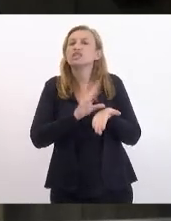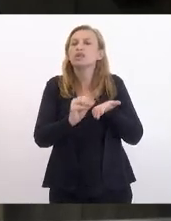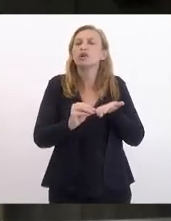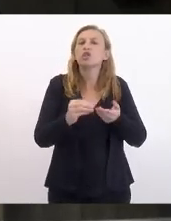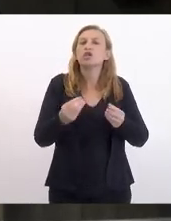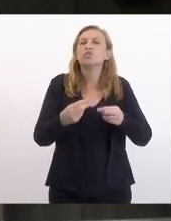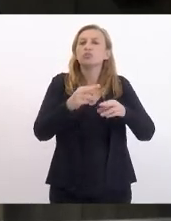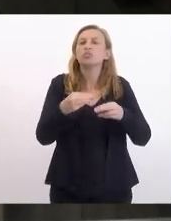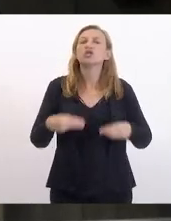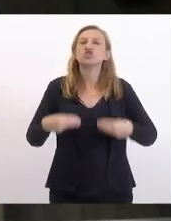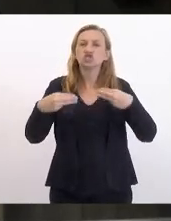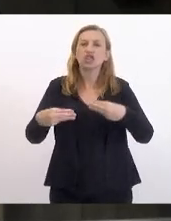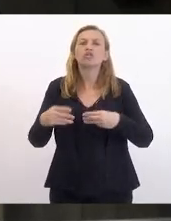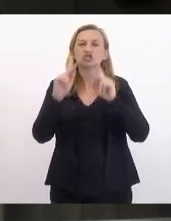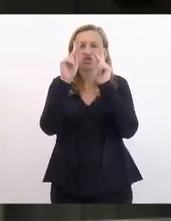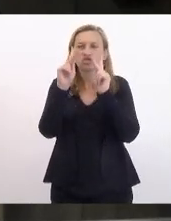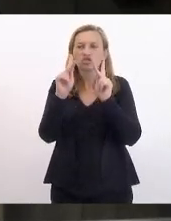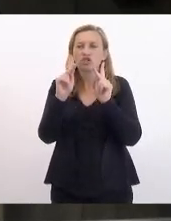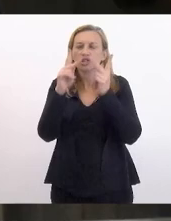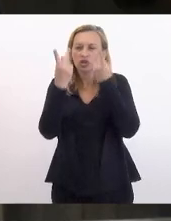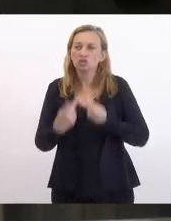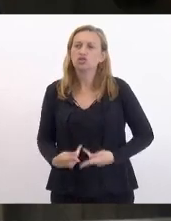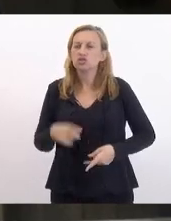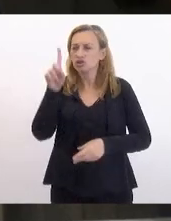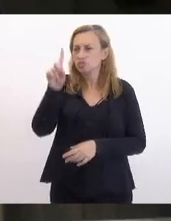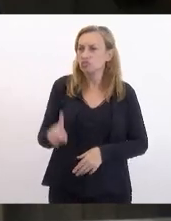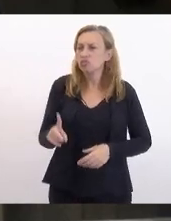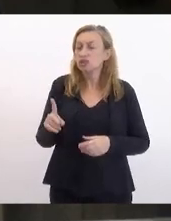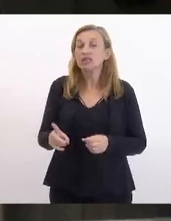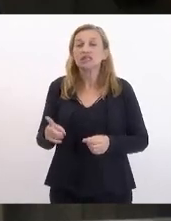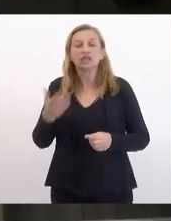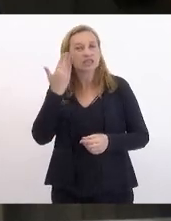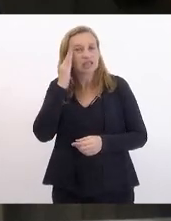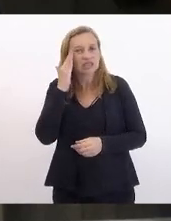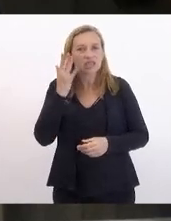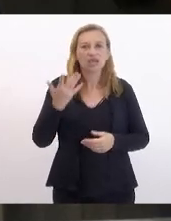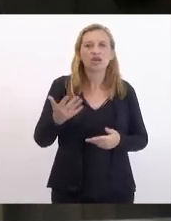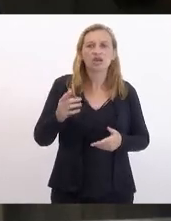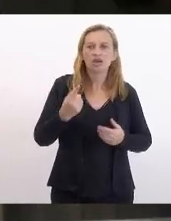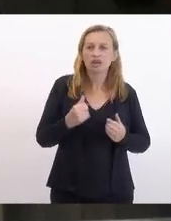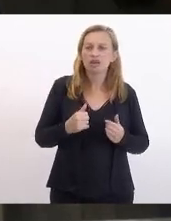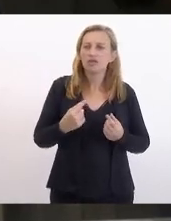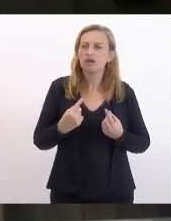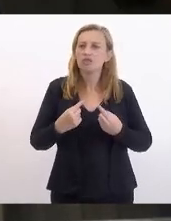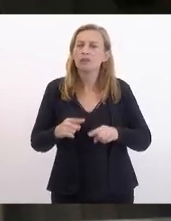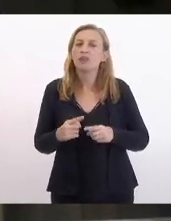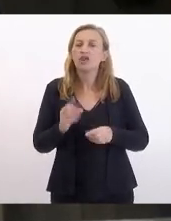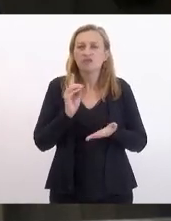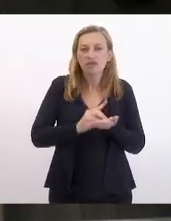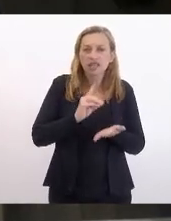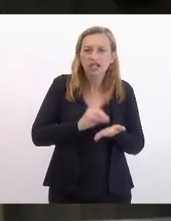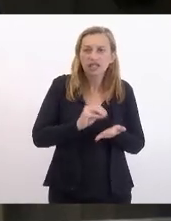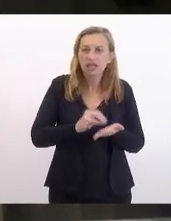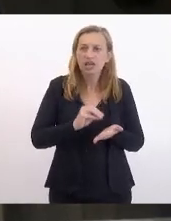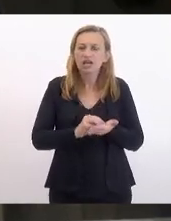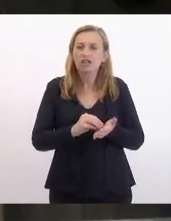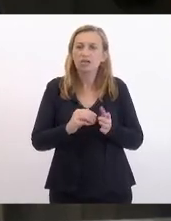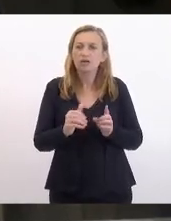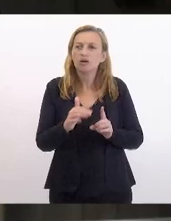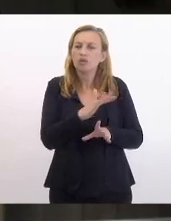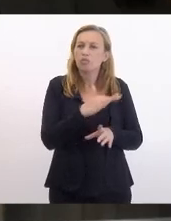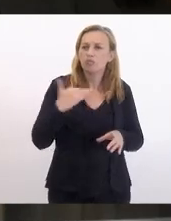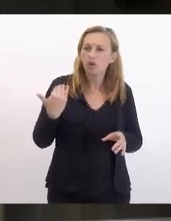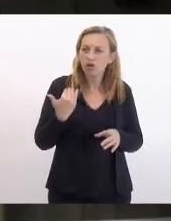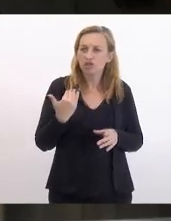Ministério direito mas não está interessado em entender e enfrentar e proibir o verdadeiro genocídio da Juventude Popular